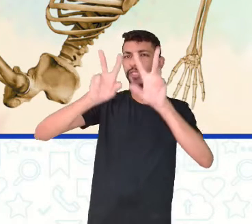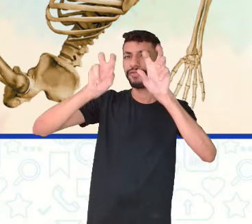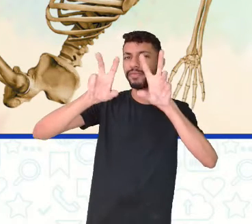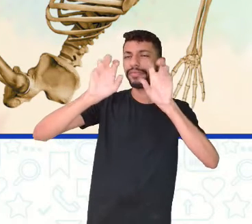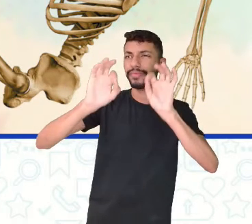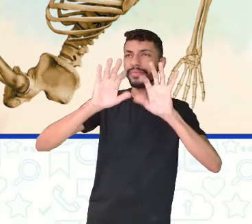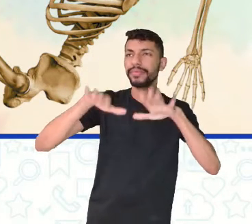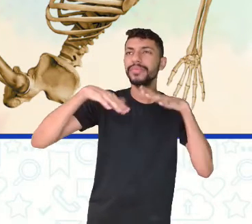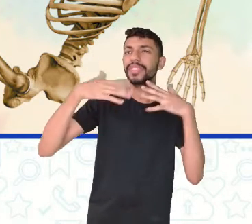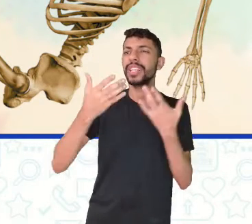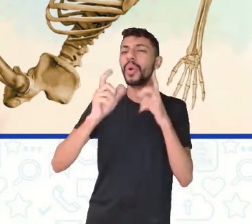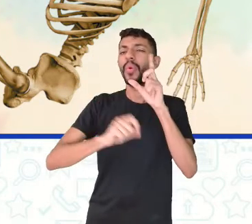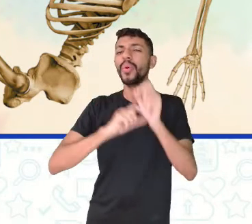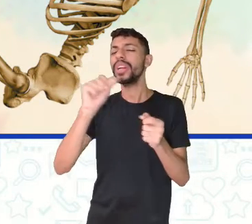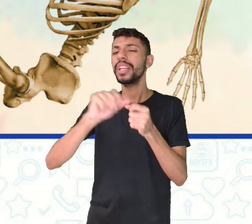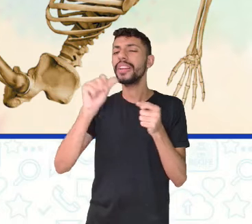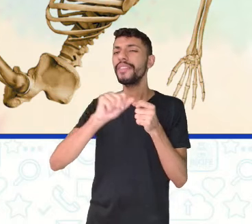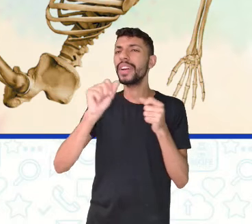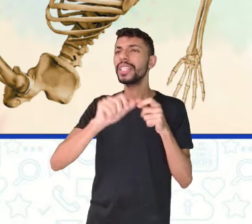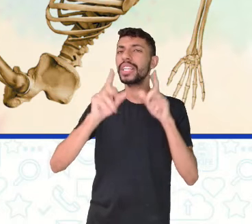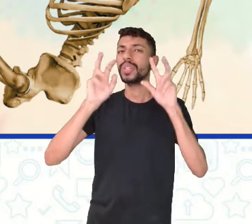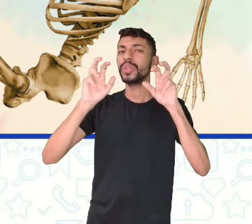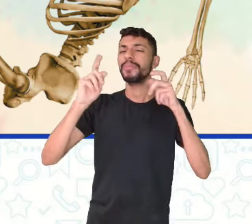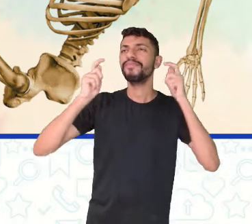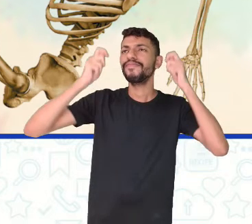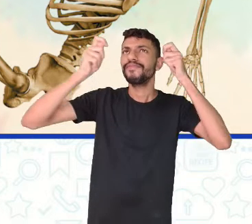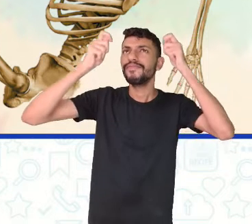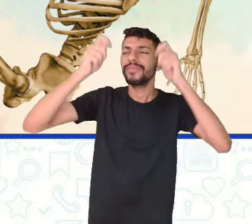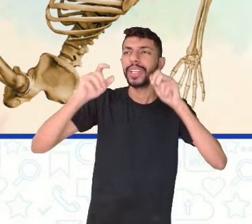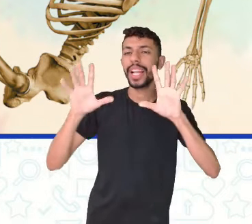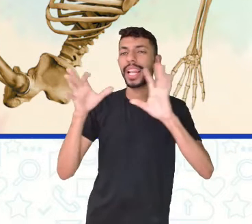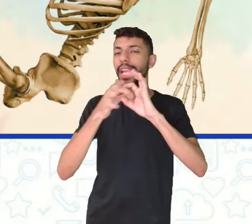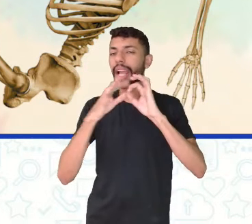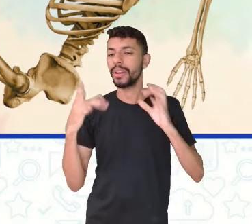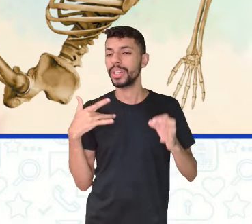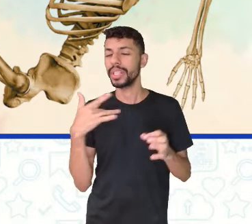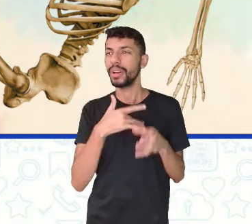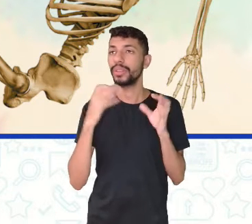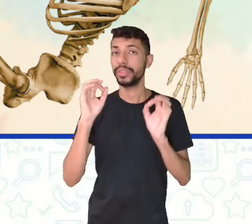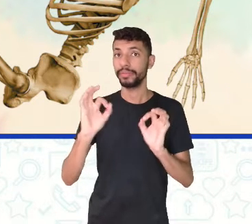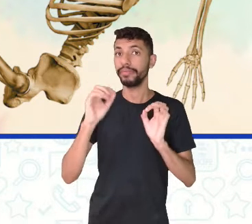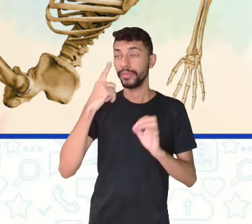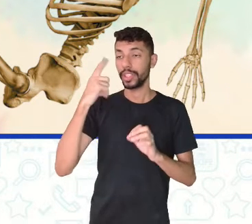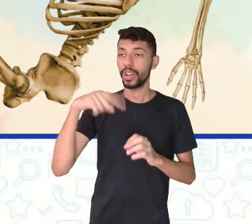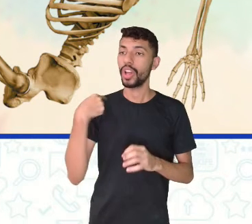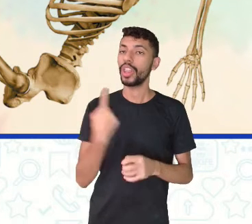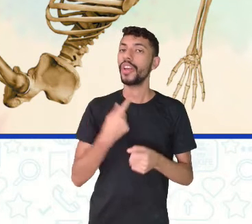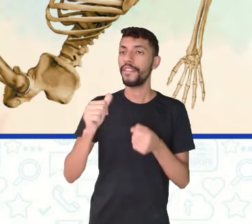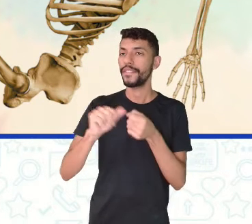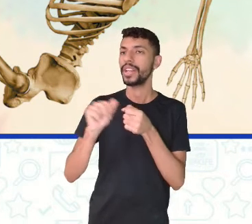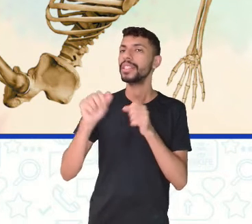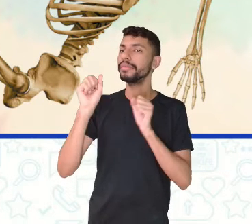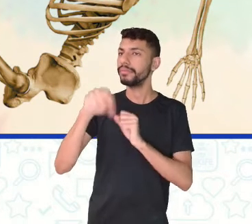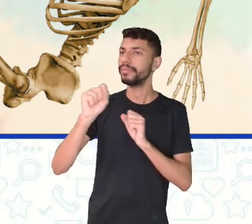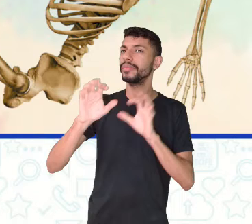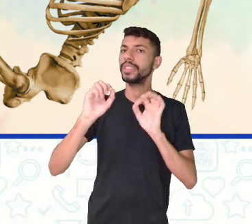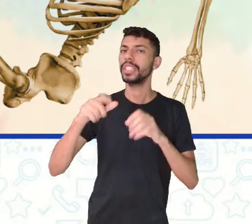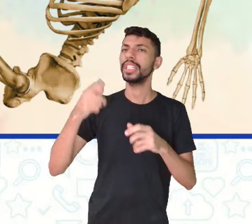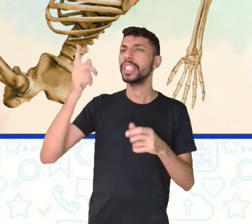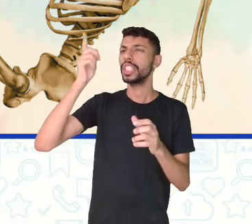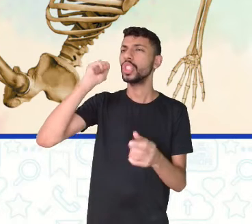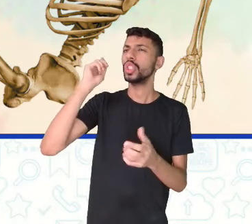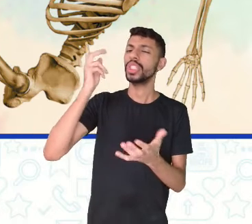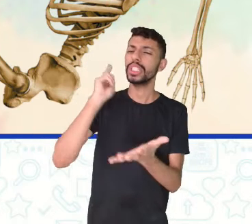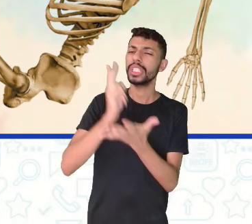que é que está sendo feito campanha em relação à saúde. Pois é, pessoal, estamos fazendo sim. E todos os meses nós